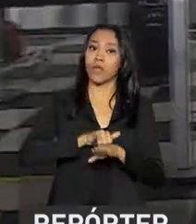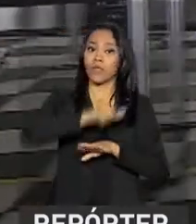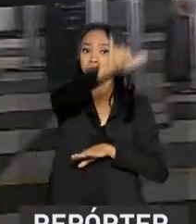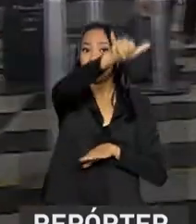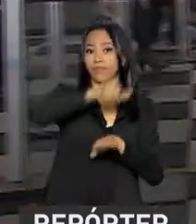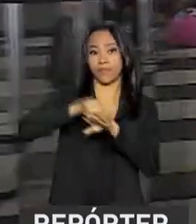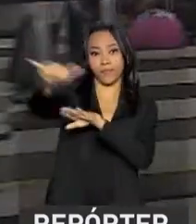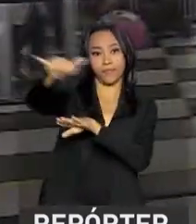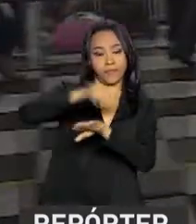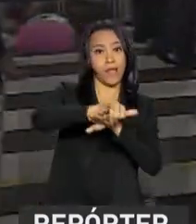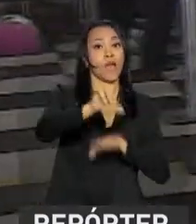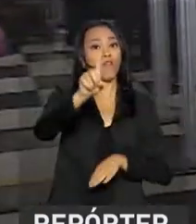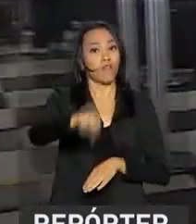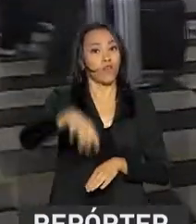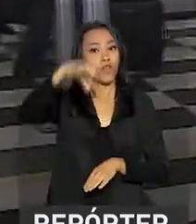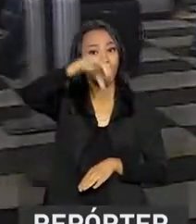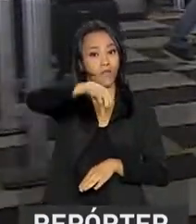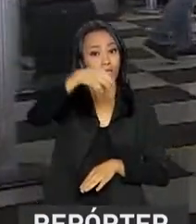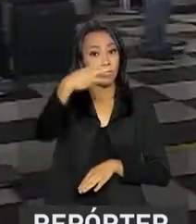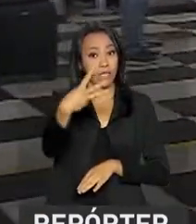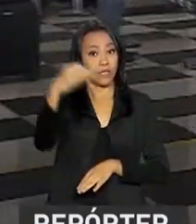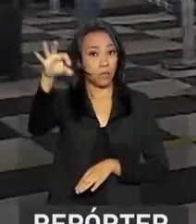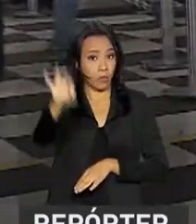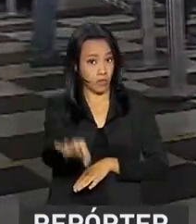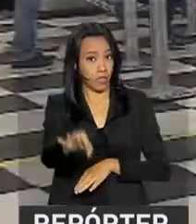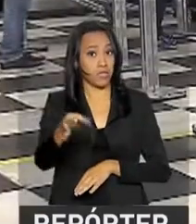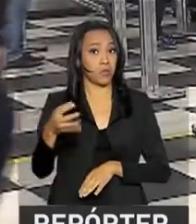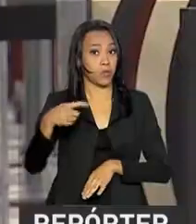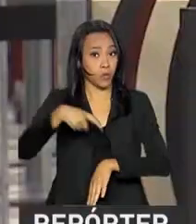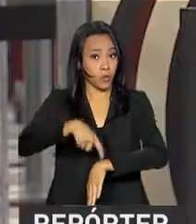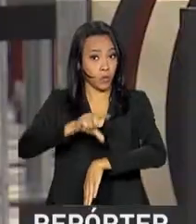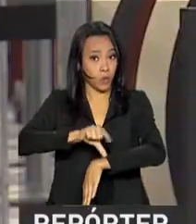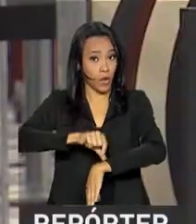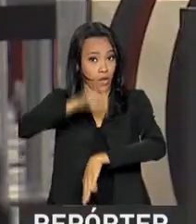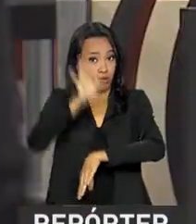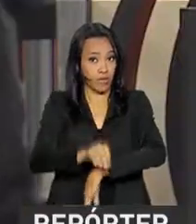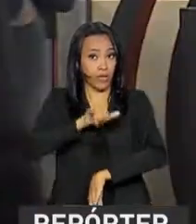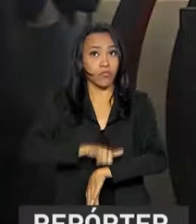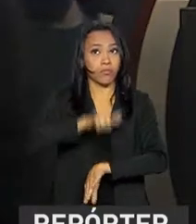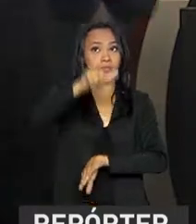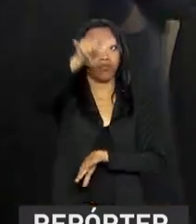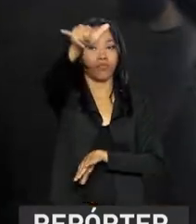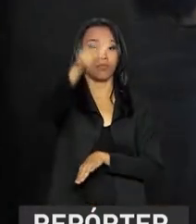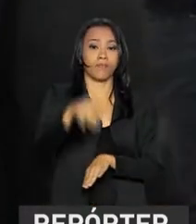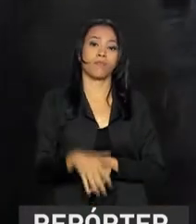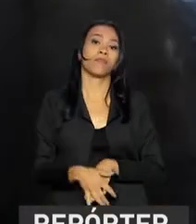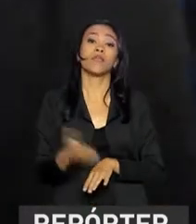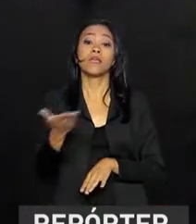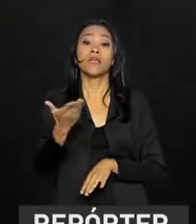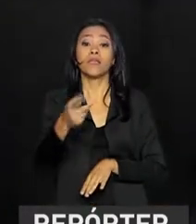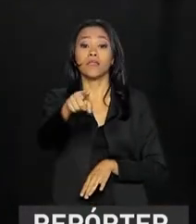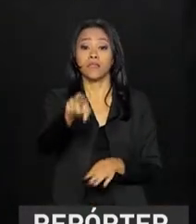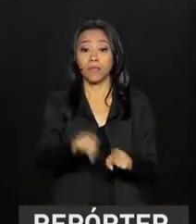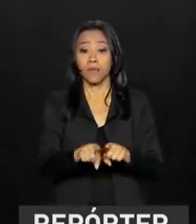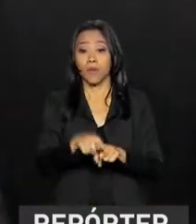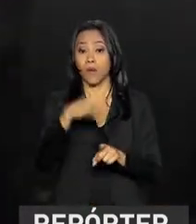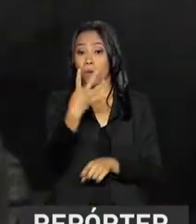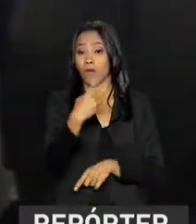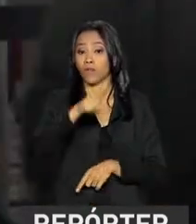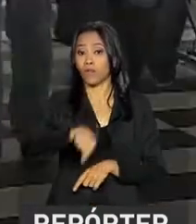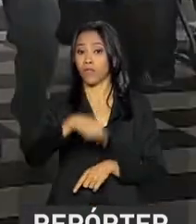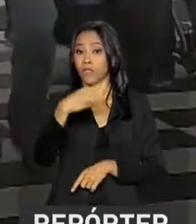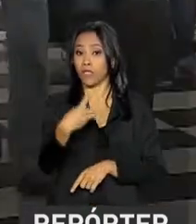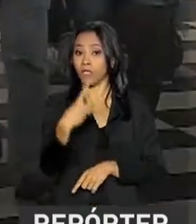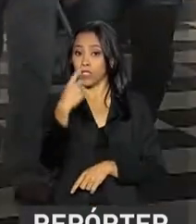93% na virada do ano já o índice de satisfação do passageiro marcou 4,31 em uma